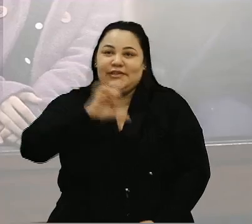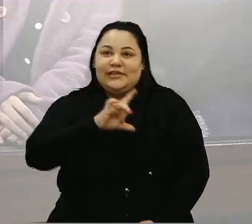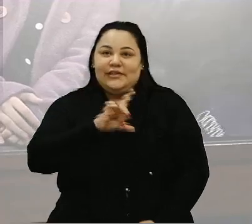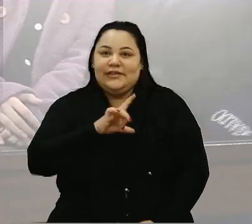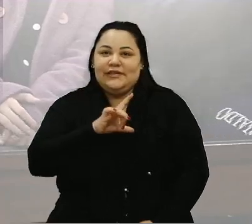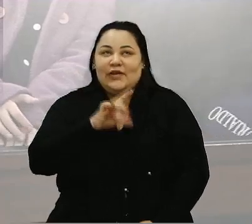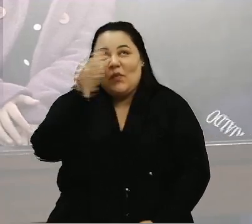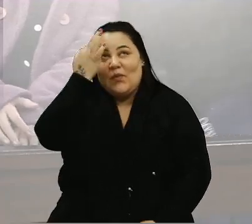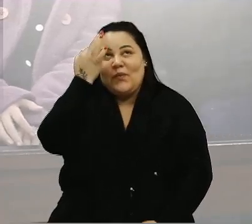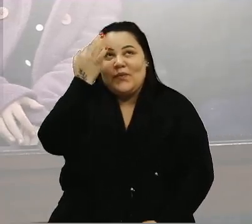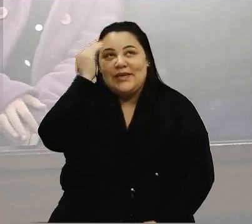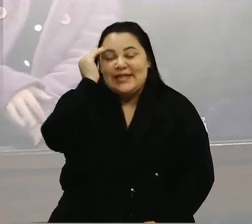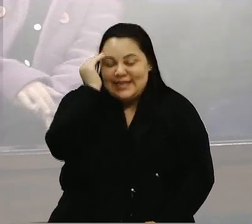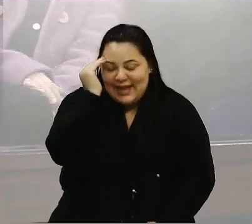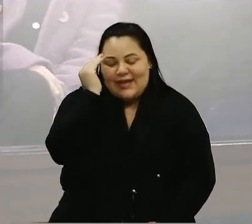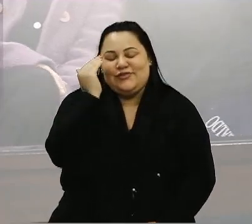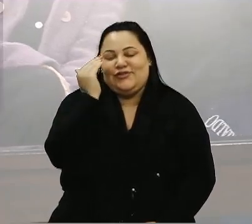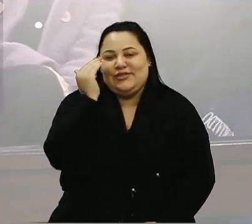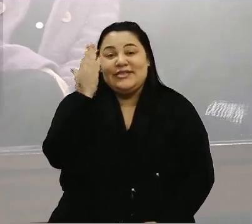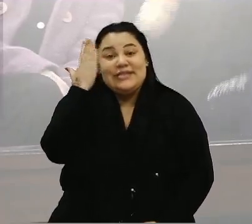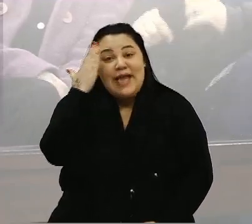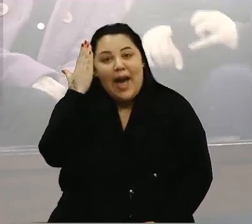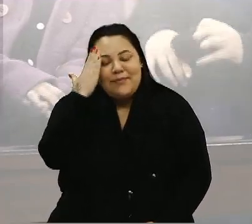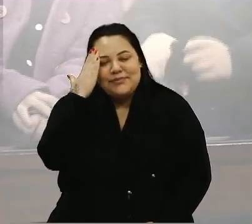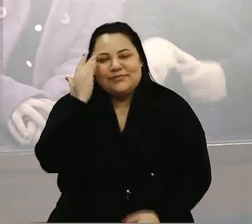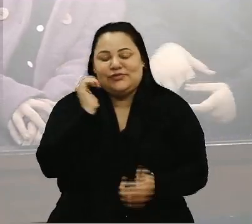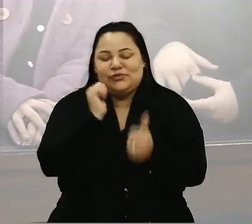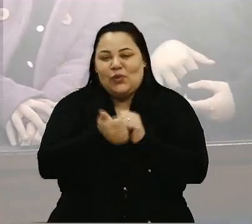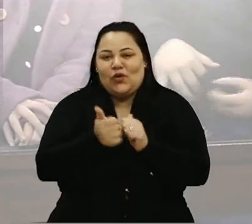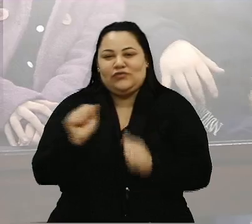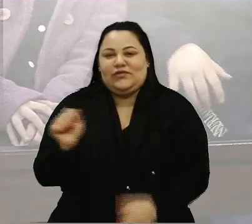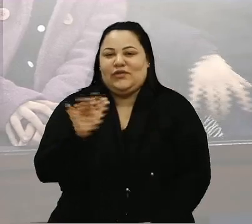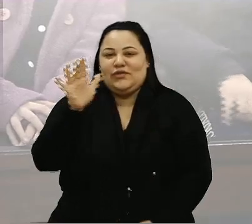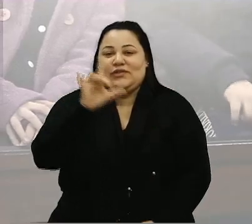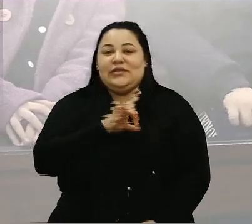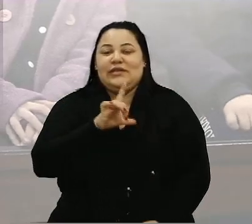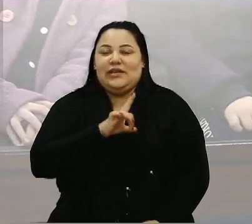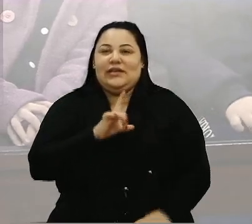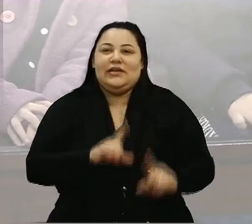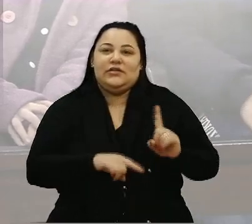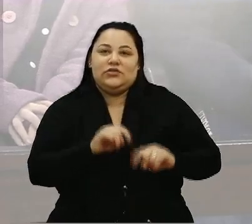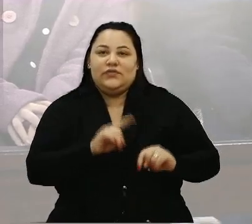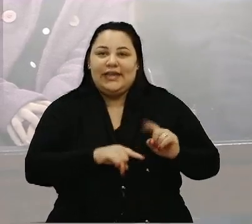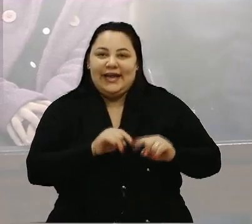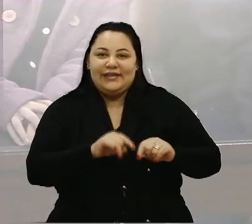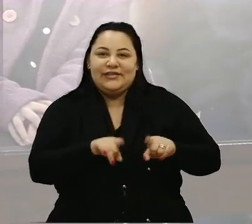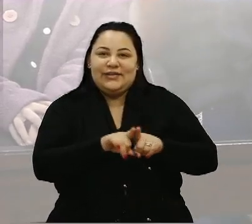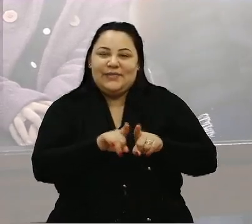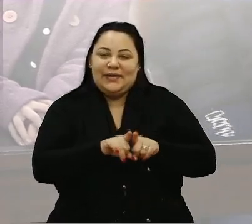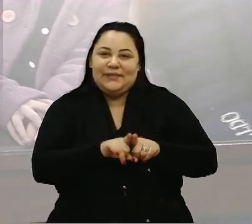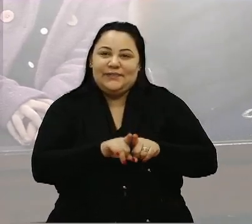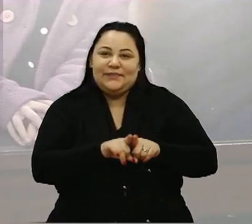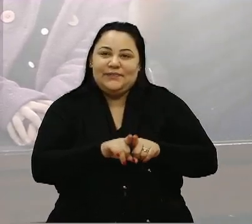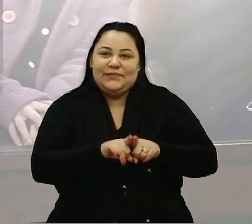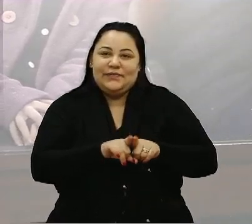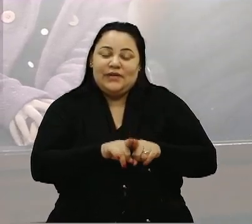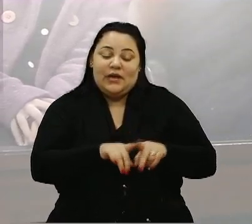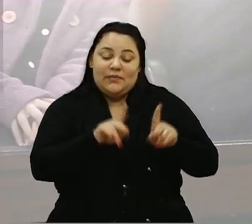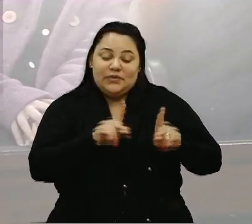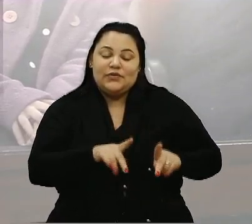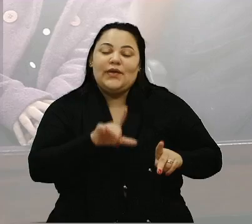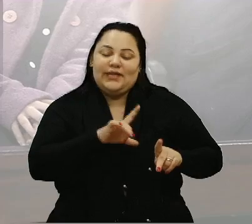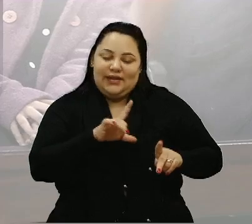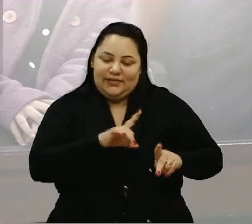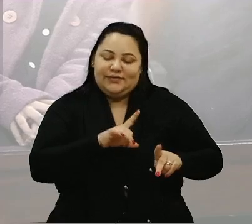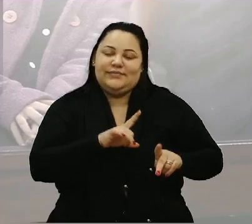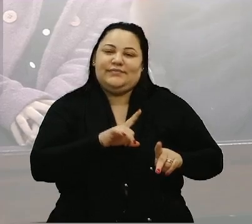que entendem como é valoroso ter algumas atividades. Quando a pessoa tem essas atividades, com